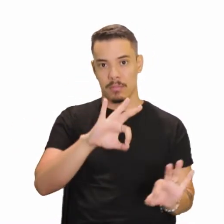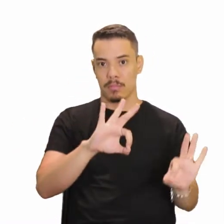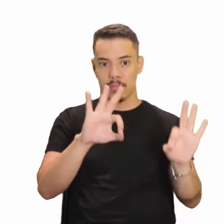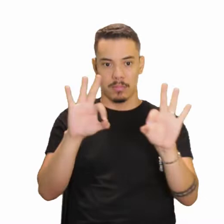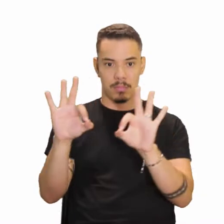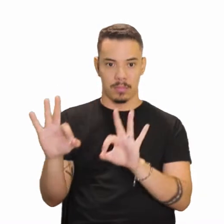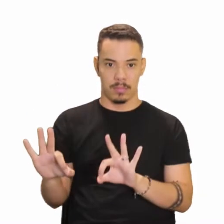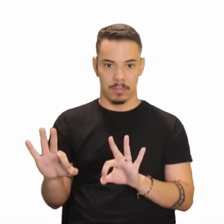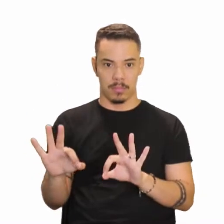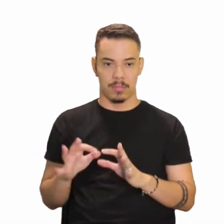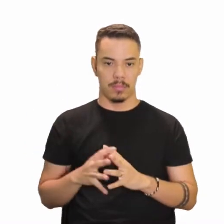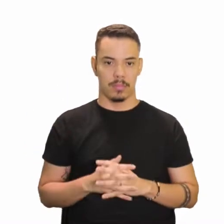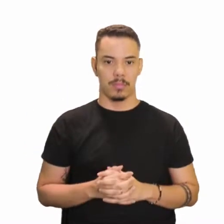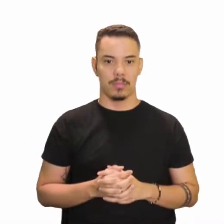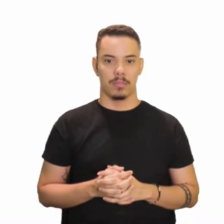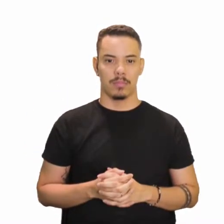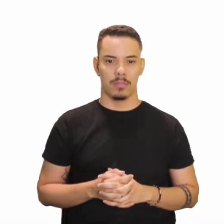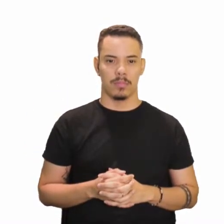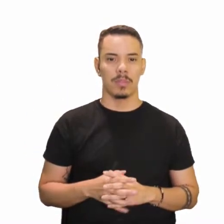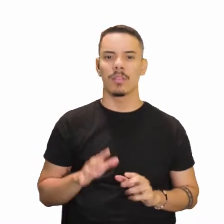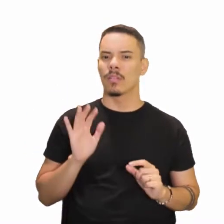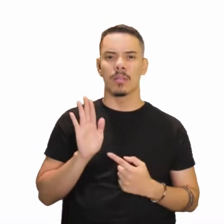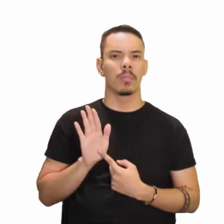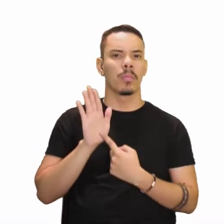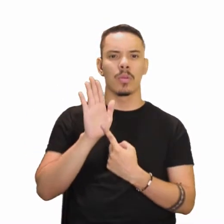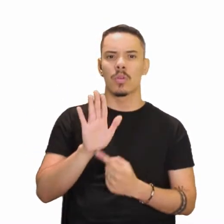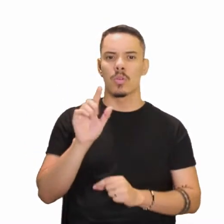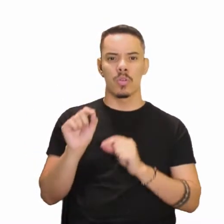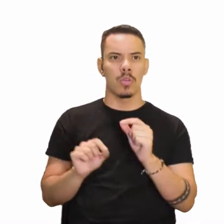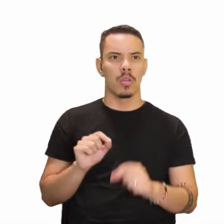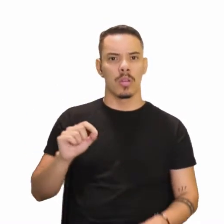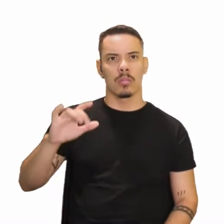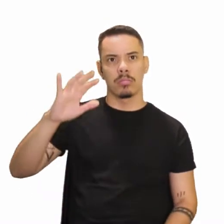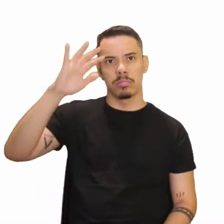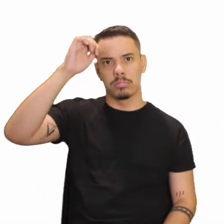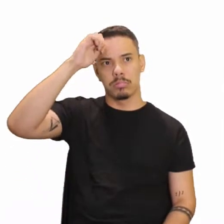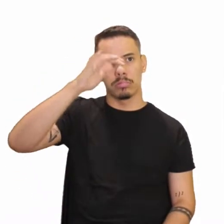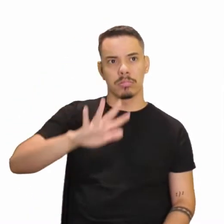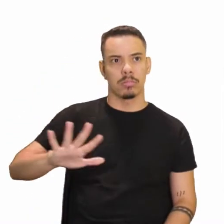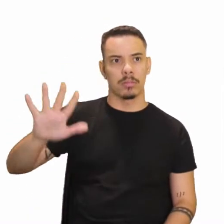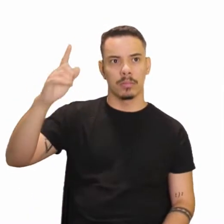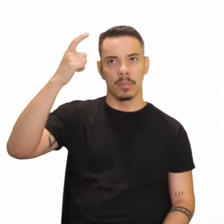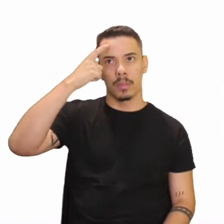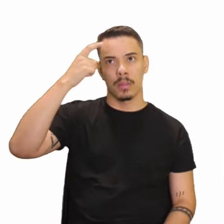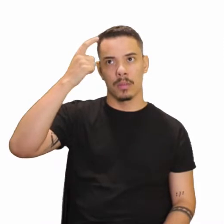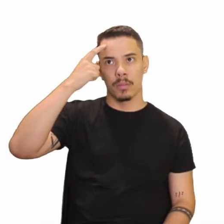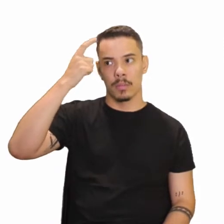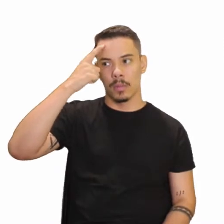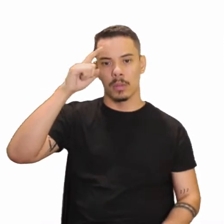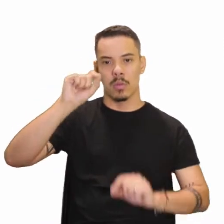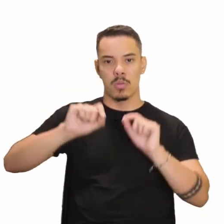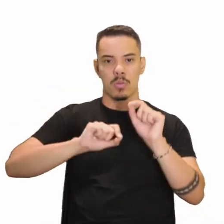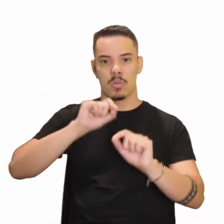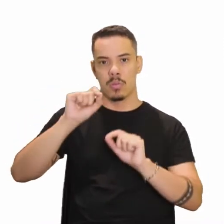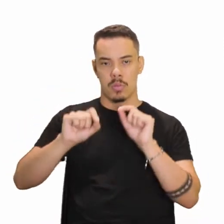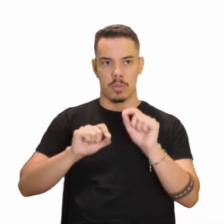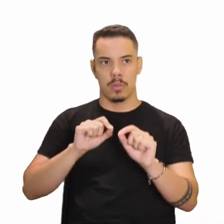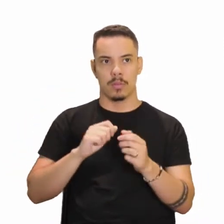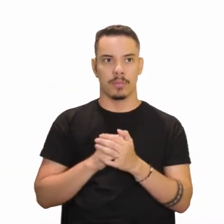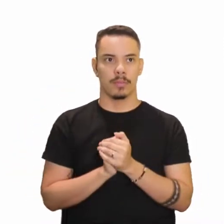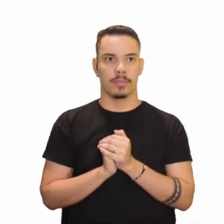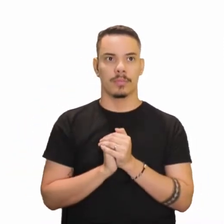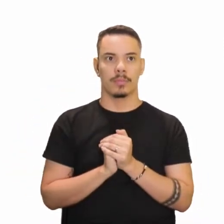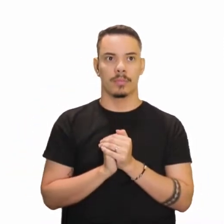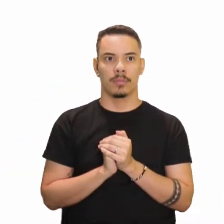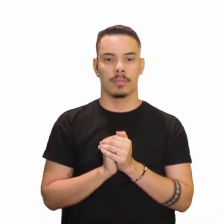olha só tá expressando o que ó o pensamento o que que ele tá pensando aqui ó ano